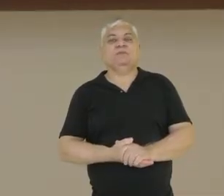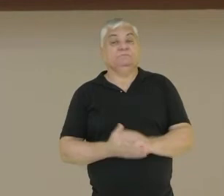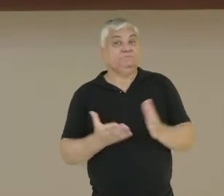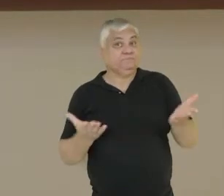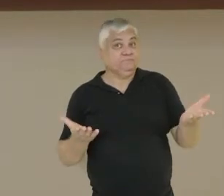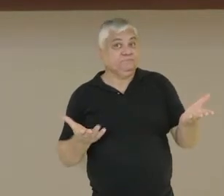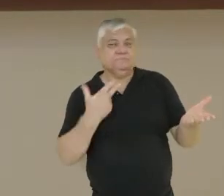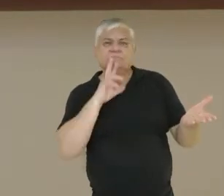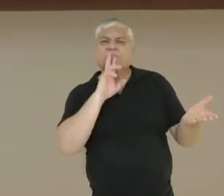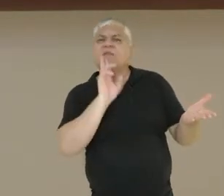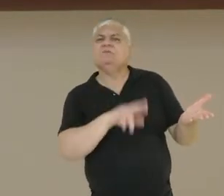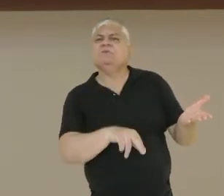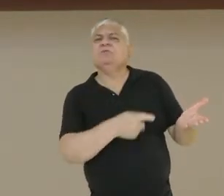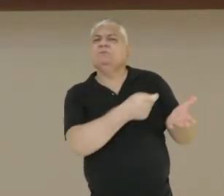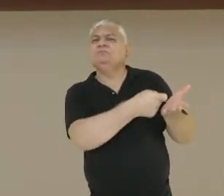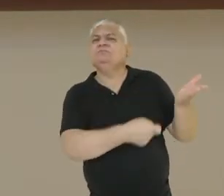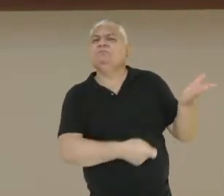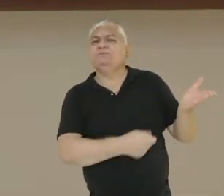E aí, o que você respondeu?